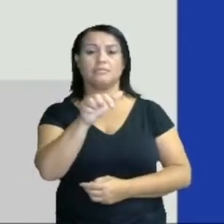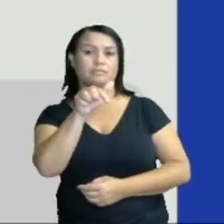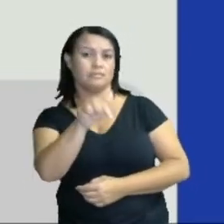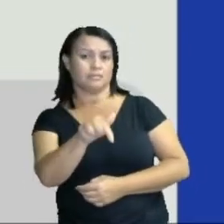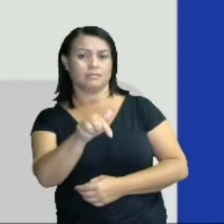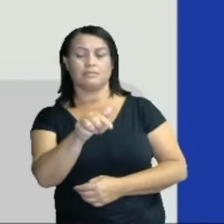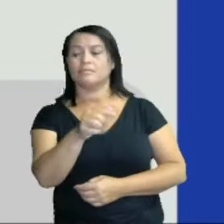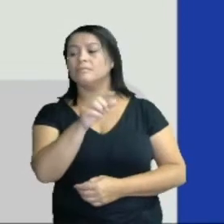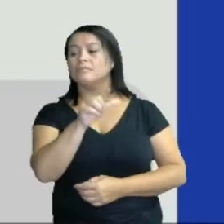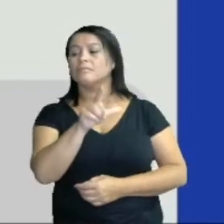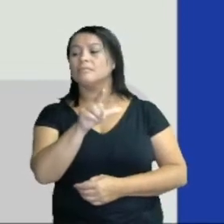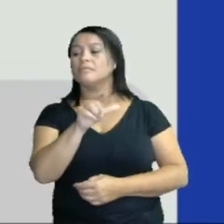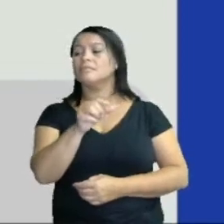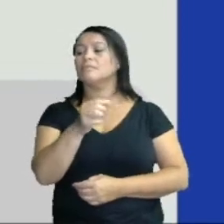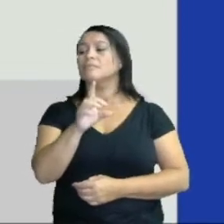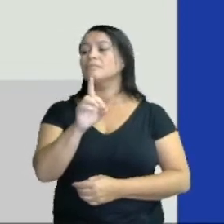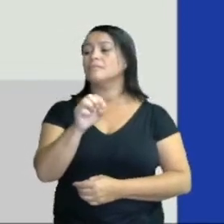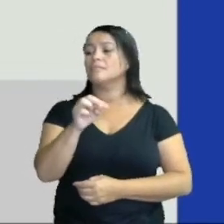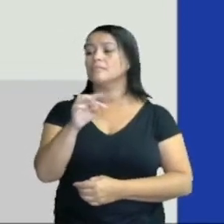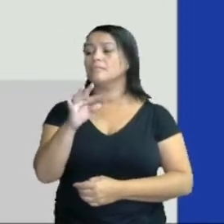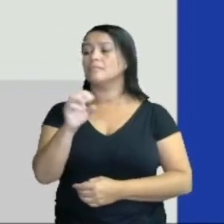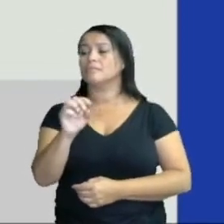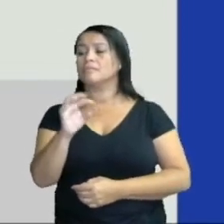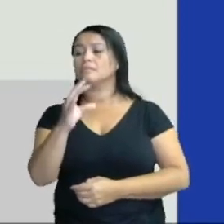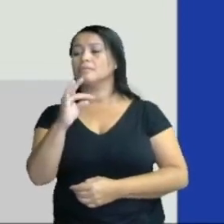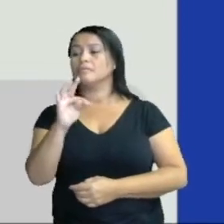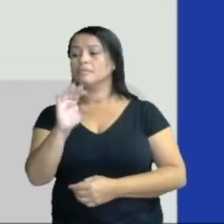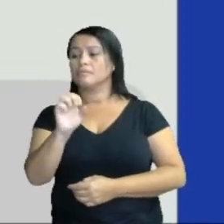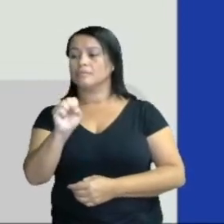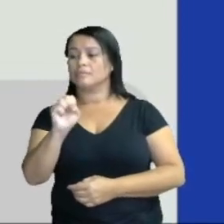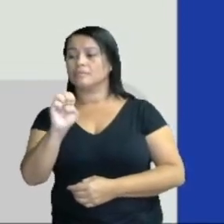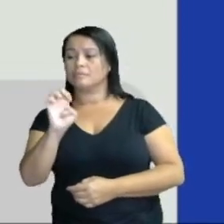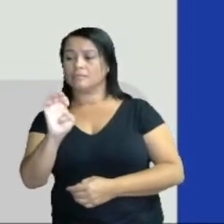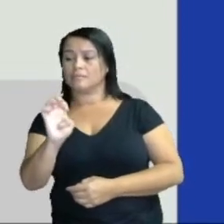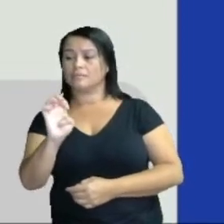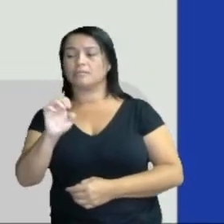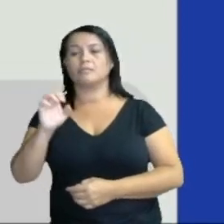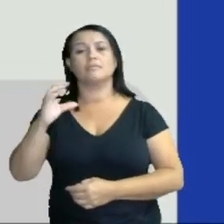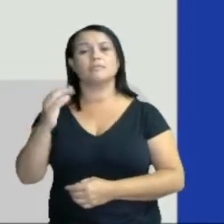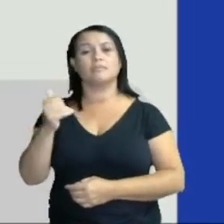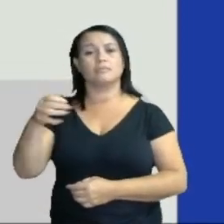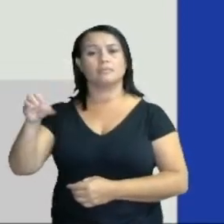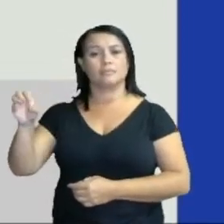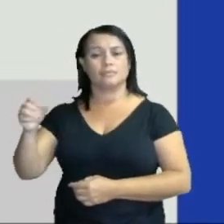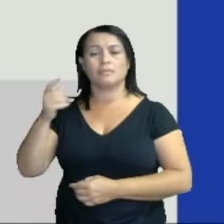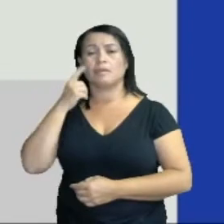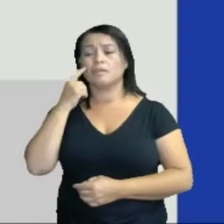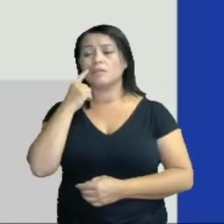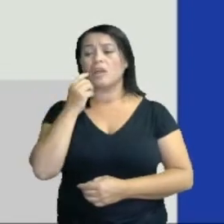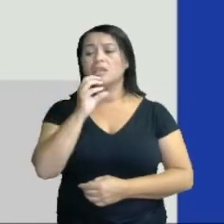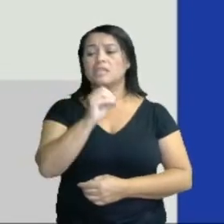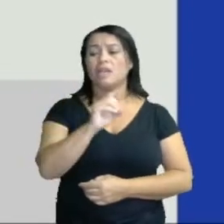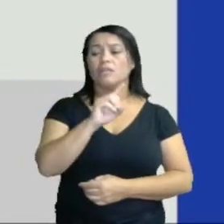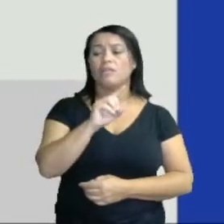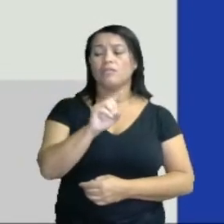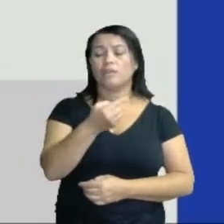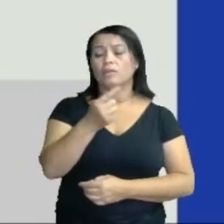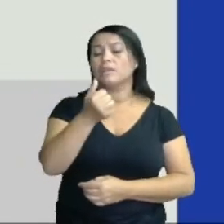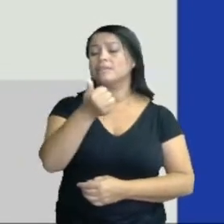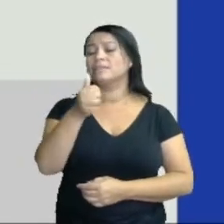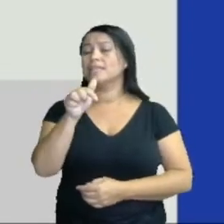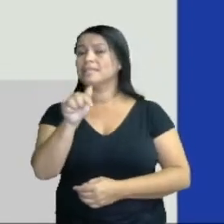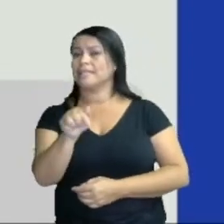1 décimo e 7 centésimos. Observa aqui comigo. Eu tenho o número